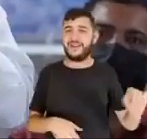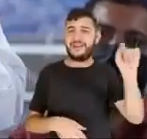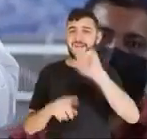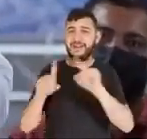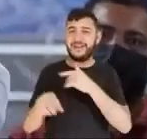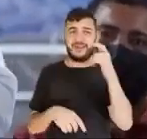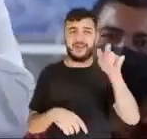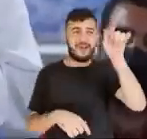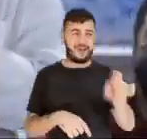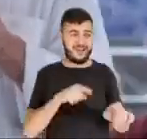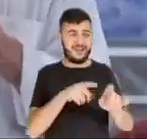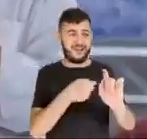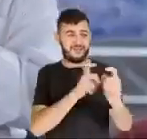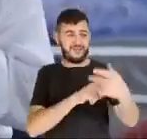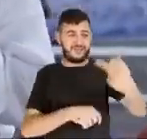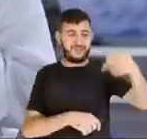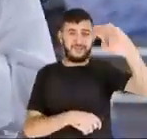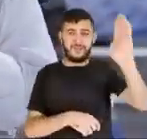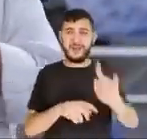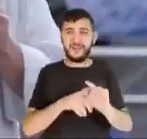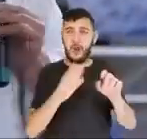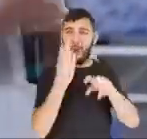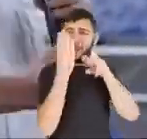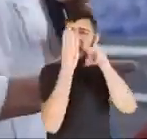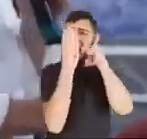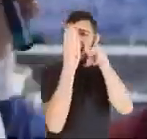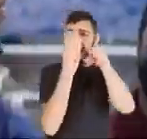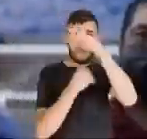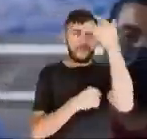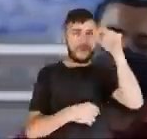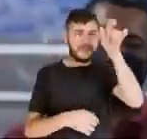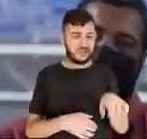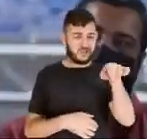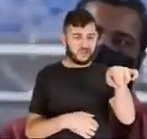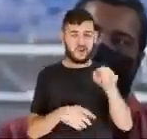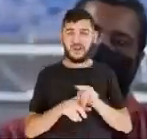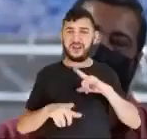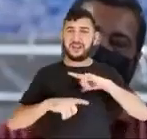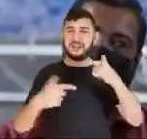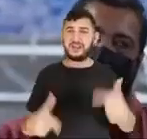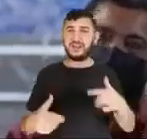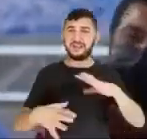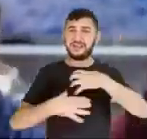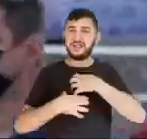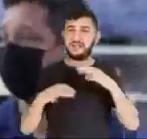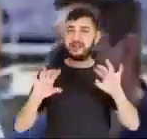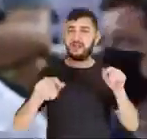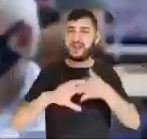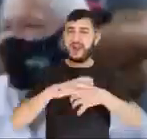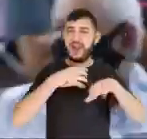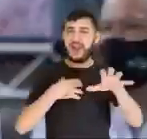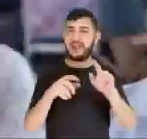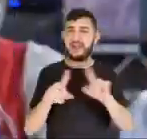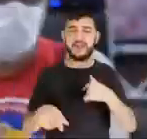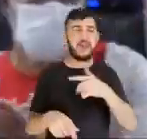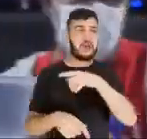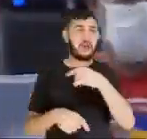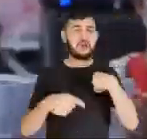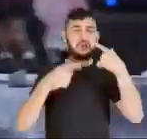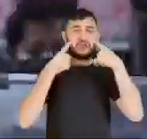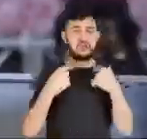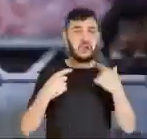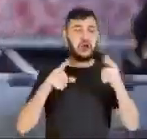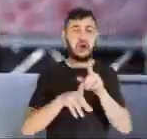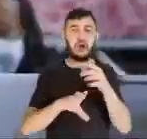esse país. Um cara que não tem sentimento, um cara que não chora pelas 620 mortes, um cara que nunca visitou o